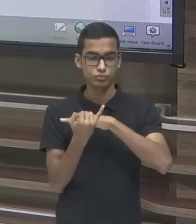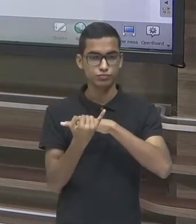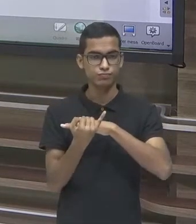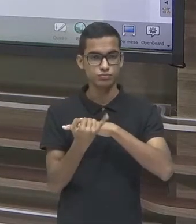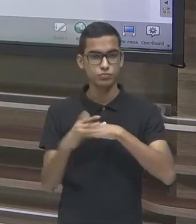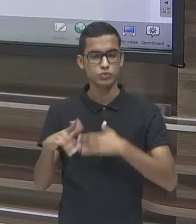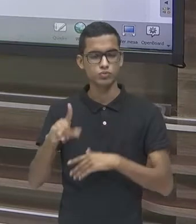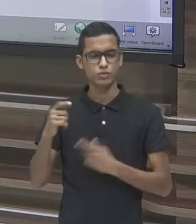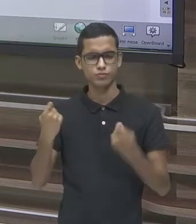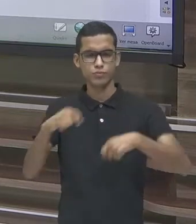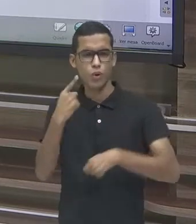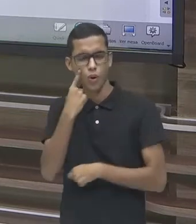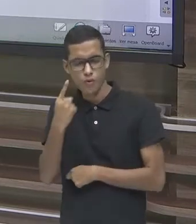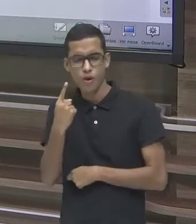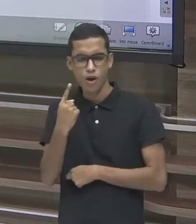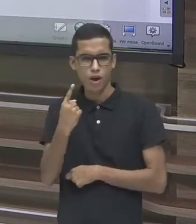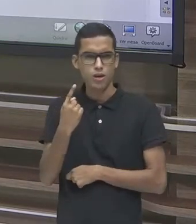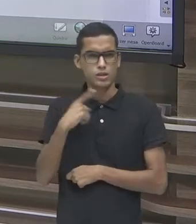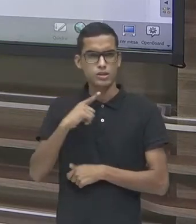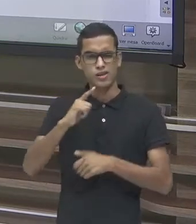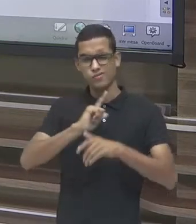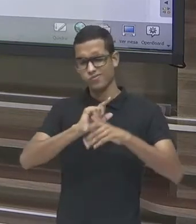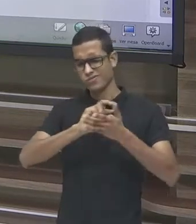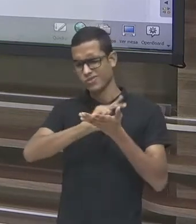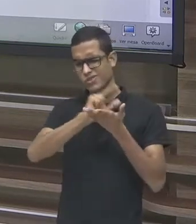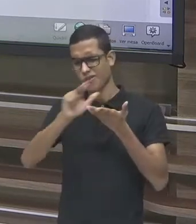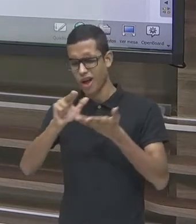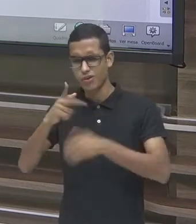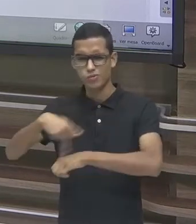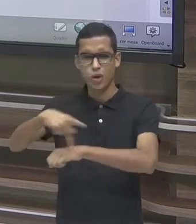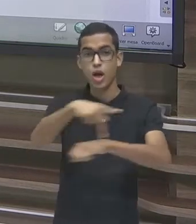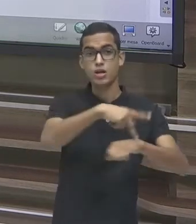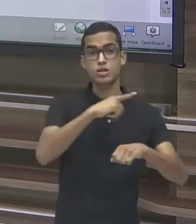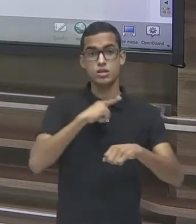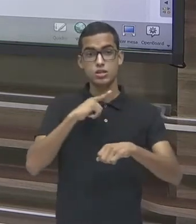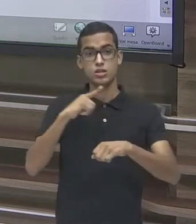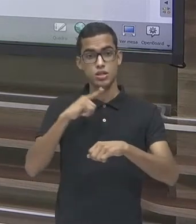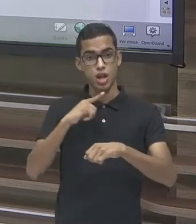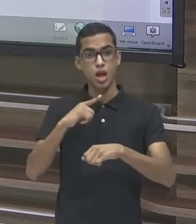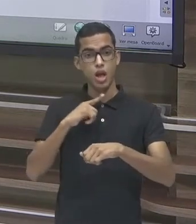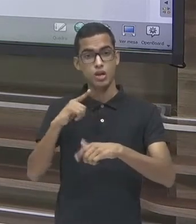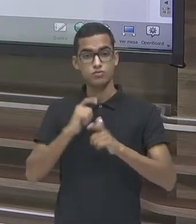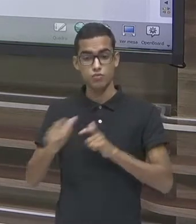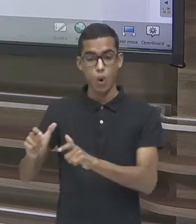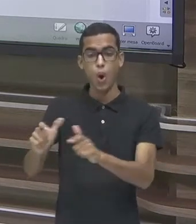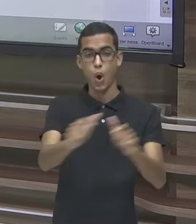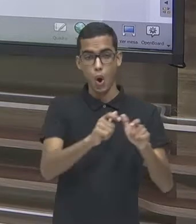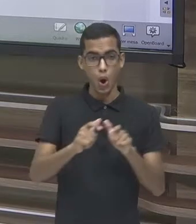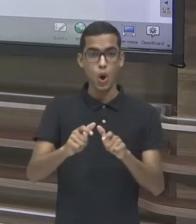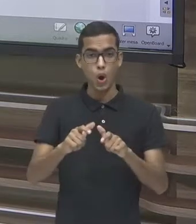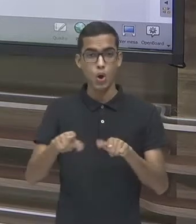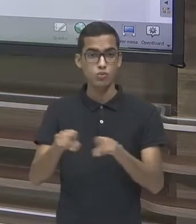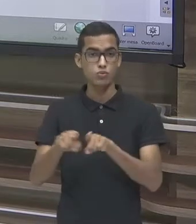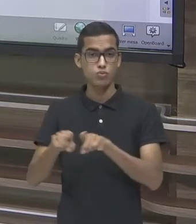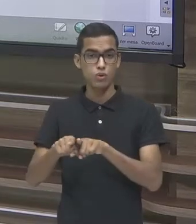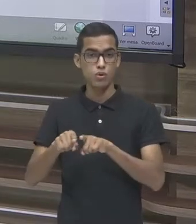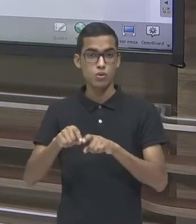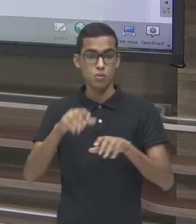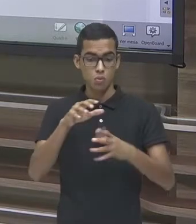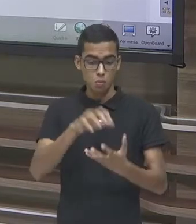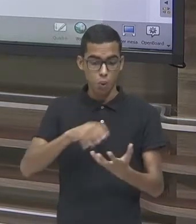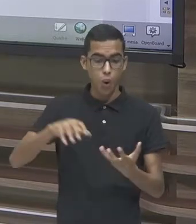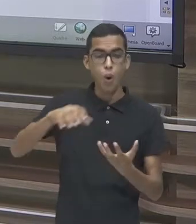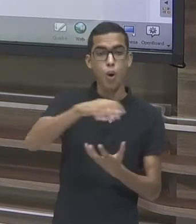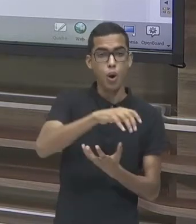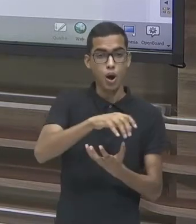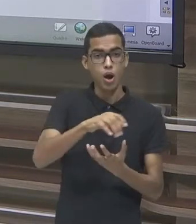observar que a gente vai existir diversos países que vão possuir tantas as partes territoriais continentais, como partes territoriais